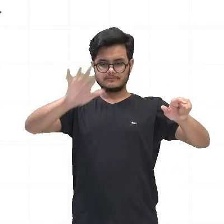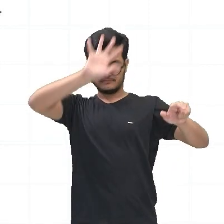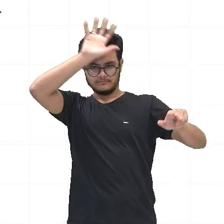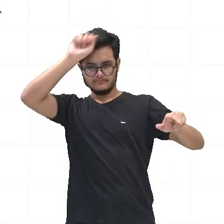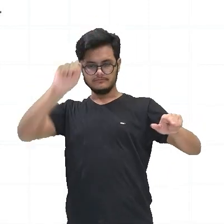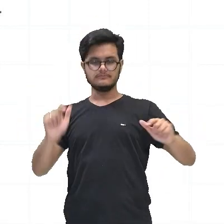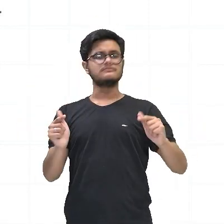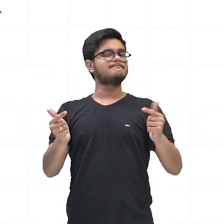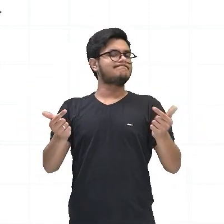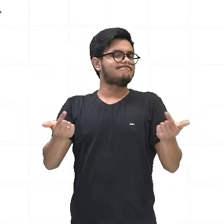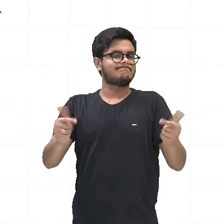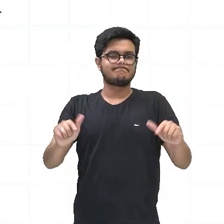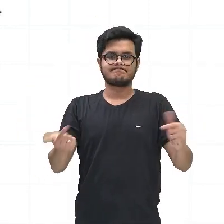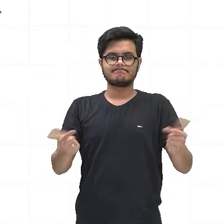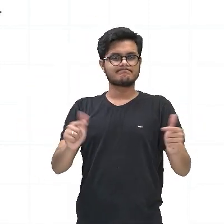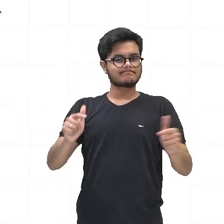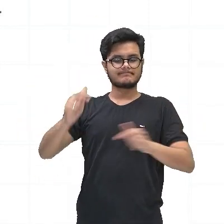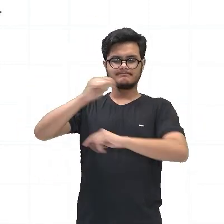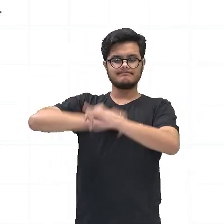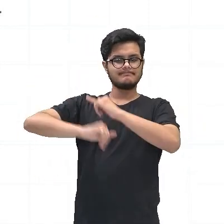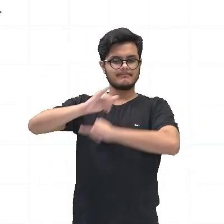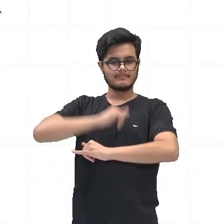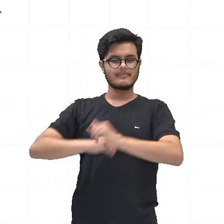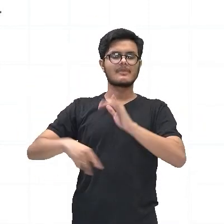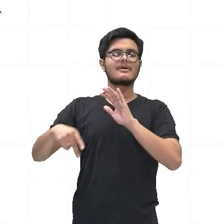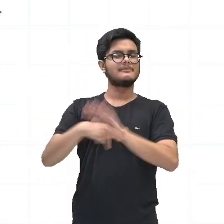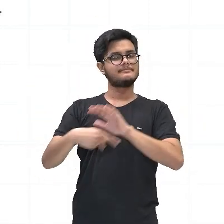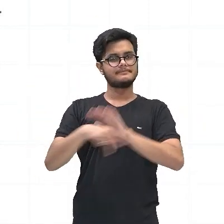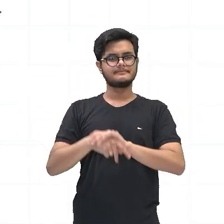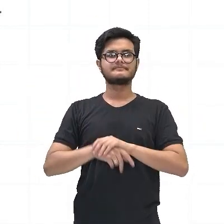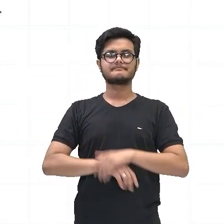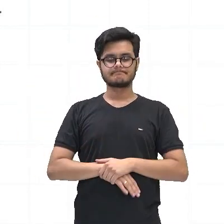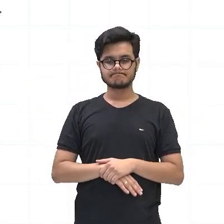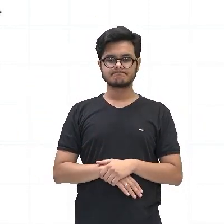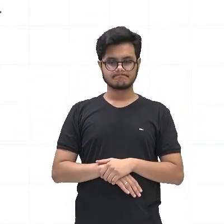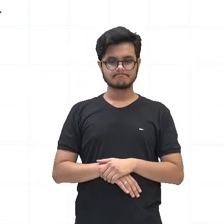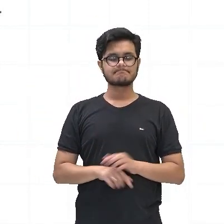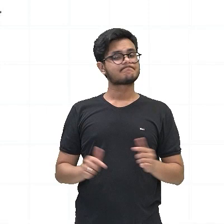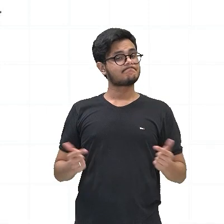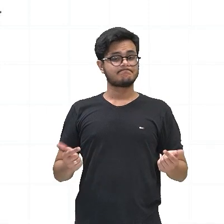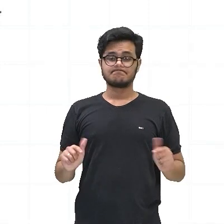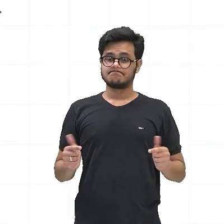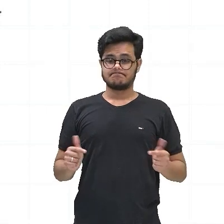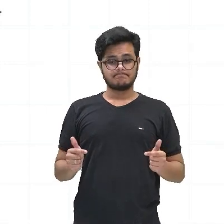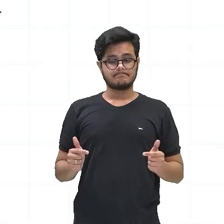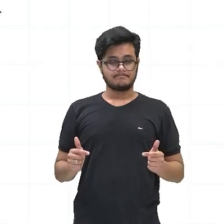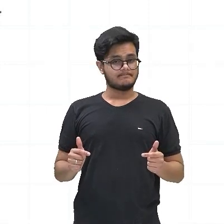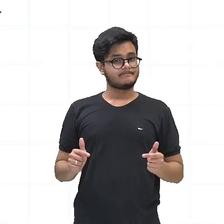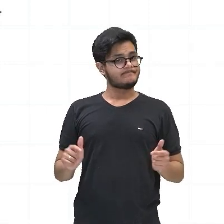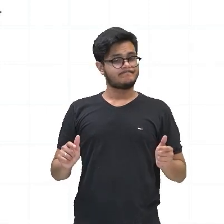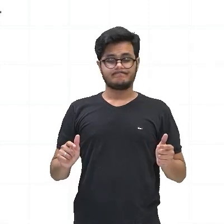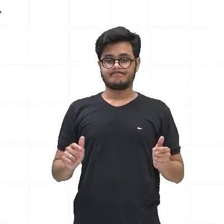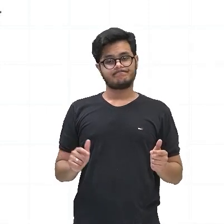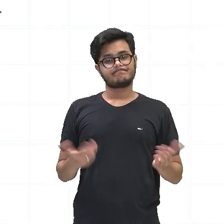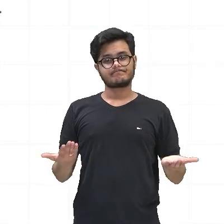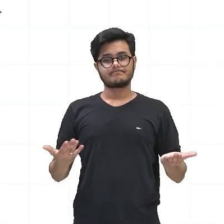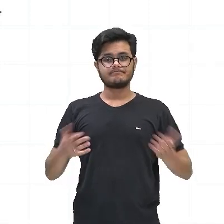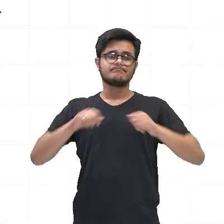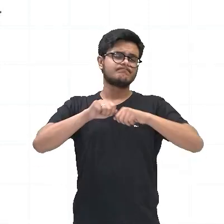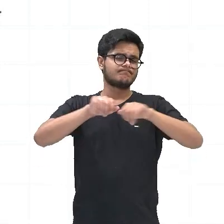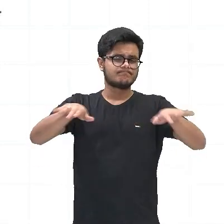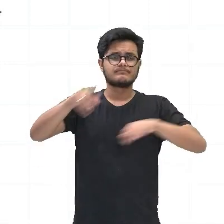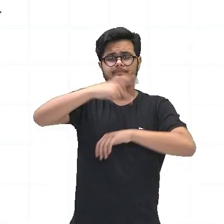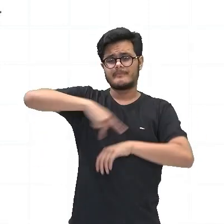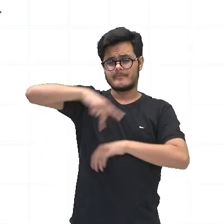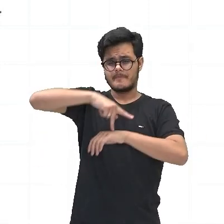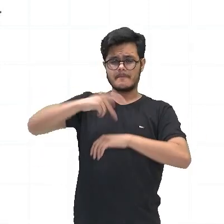tem acesso à energia gerada no Sistema Interligado Nacional, né, não vai ter acesso a essa energia que é distribuída aí no país.